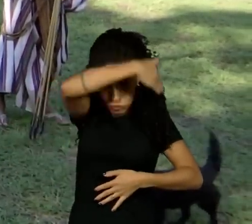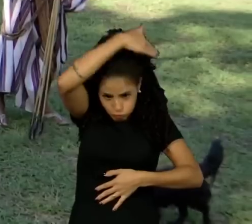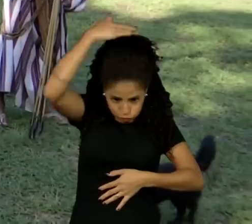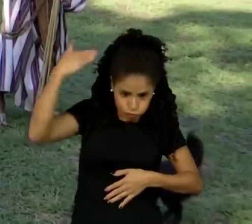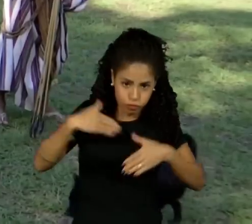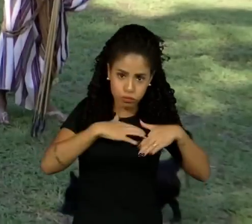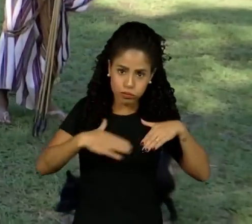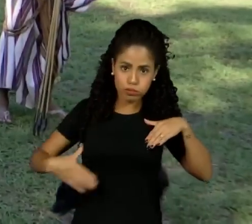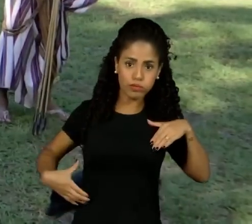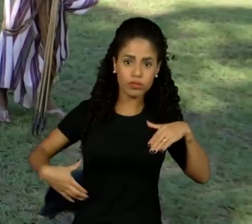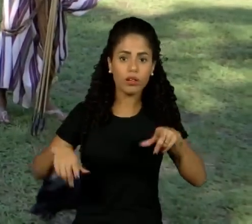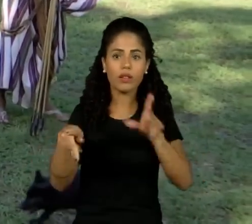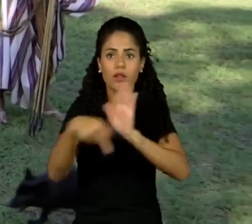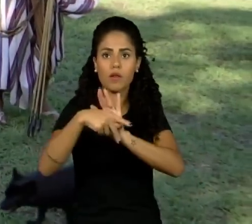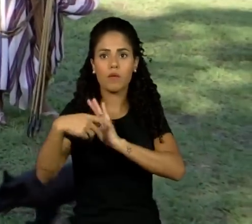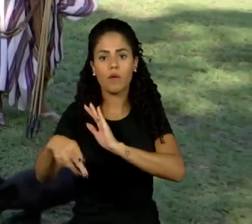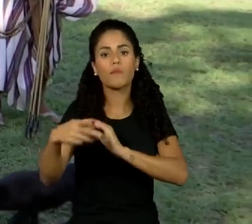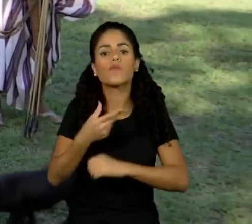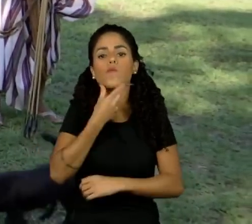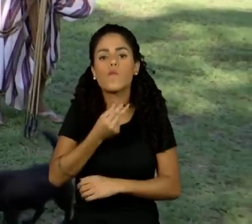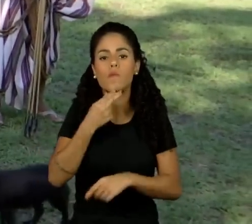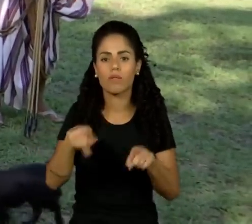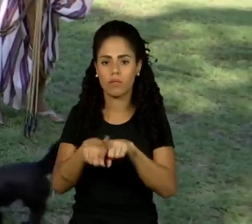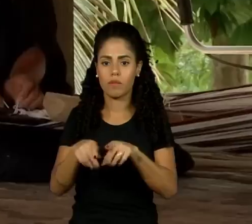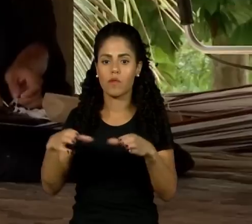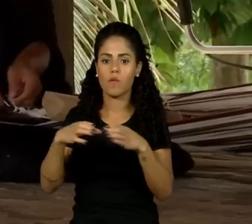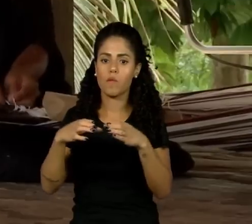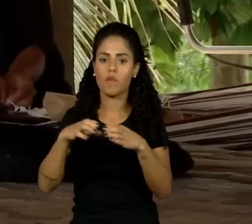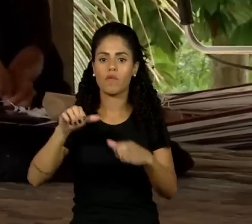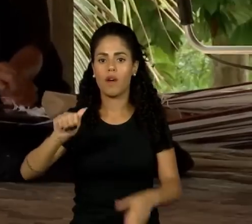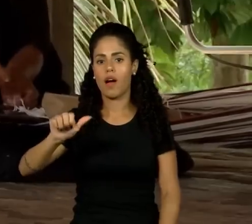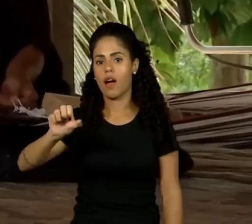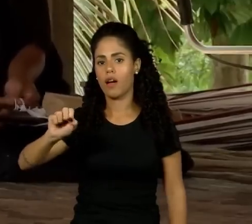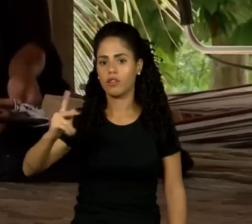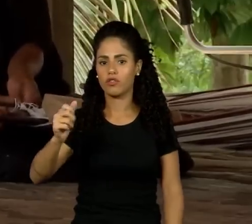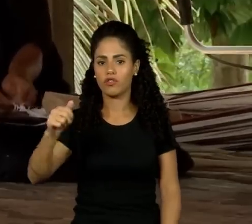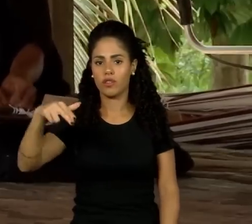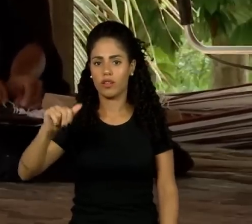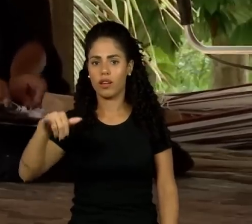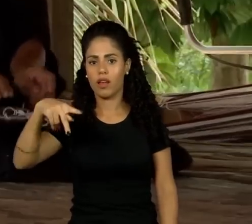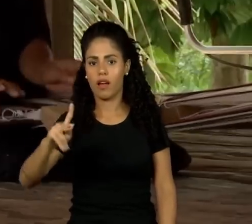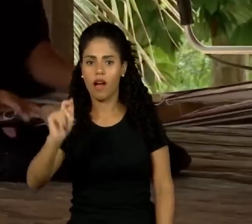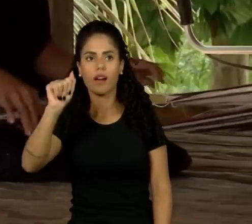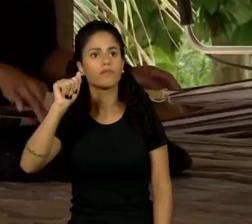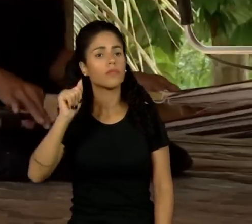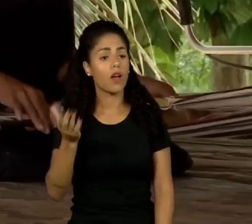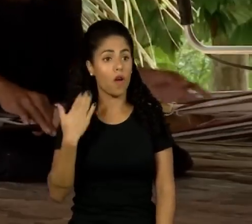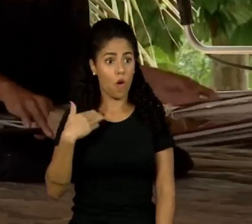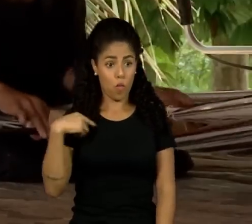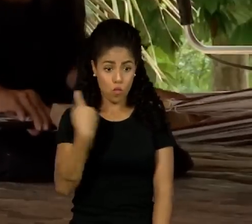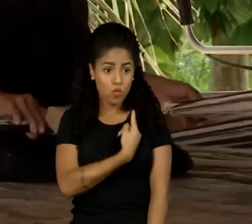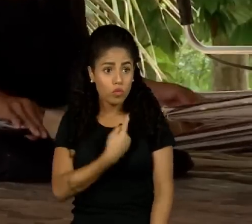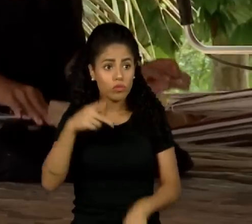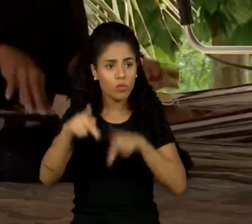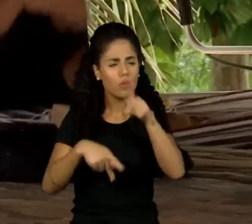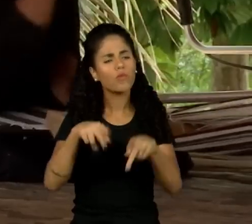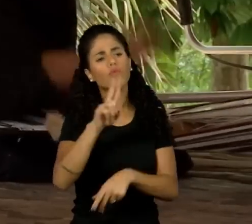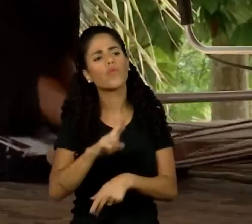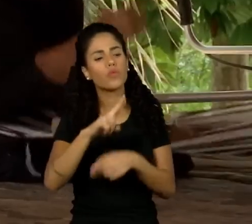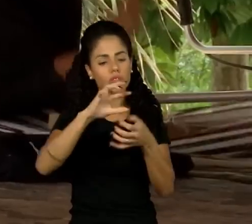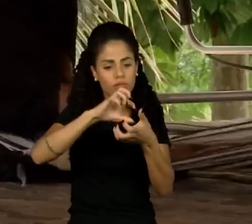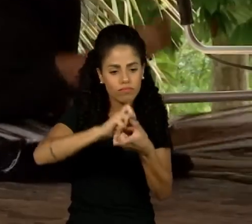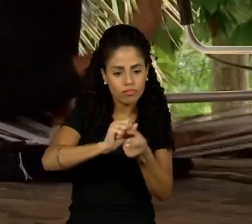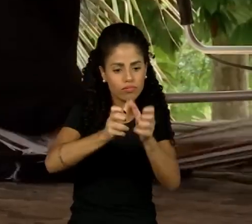tradicionais vestimentas masculinas do povo Axaninca. O nosso povo, ele utiliza o artesanato